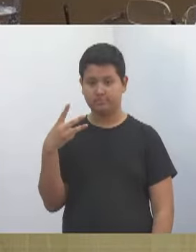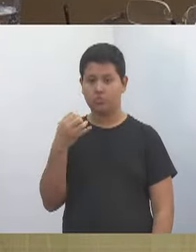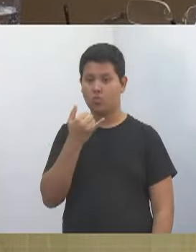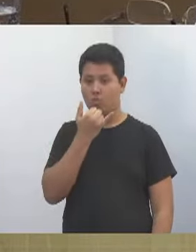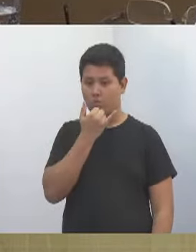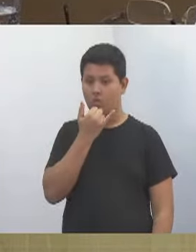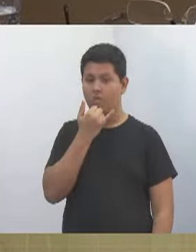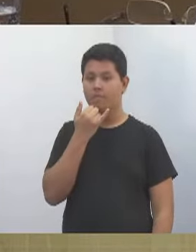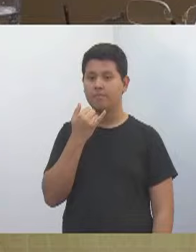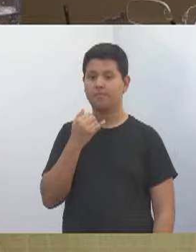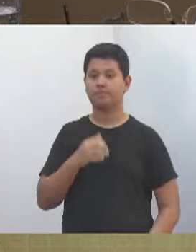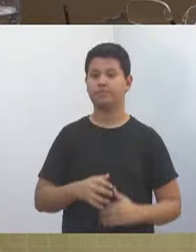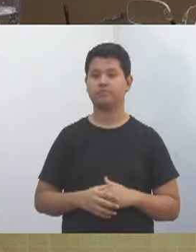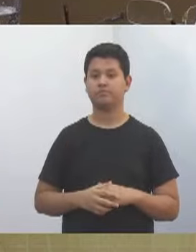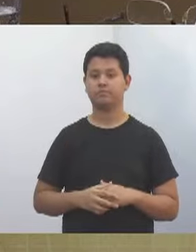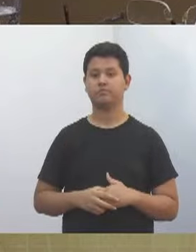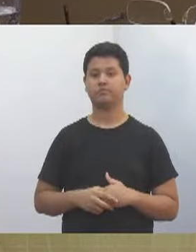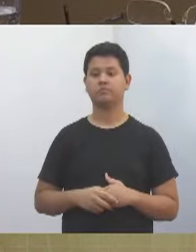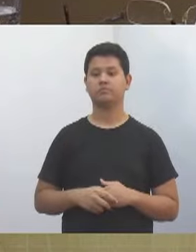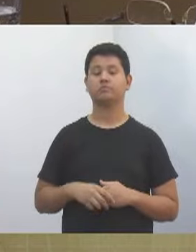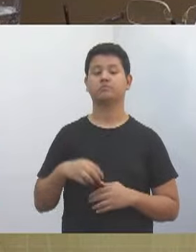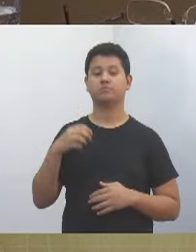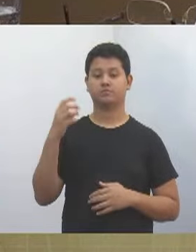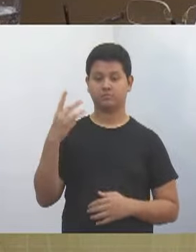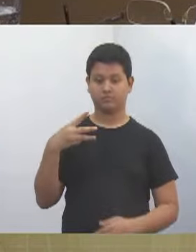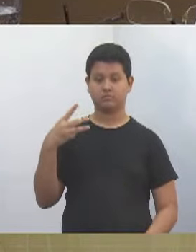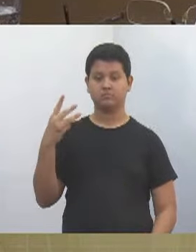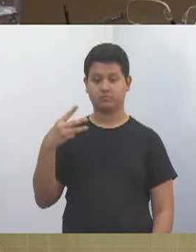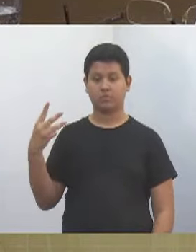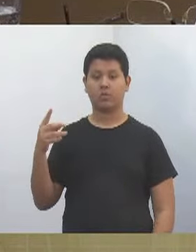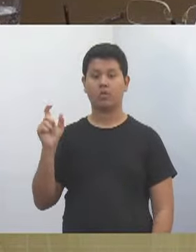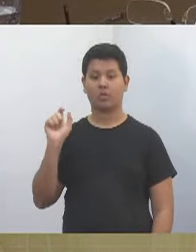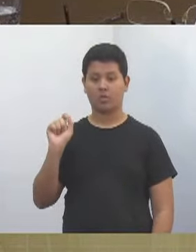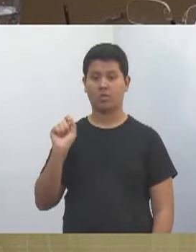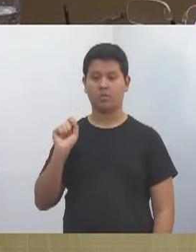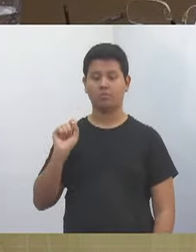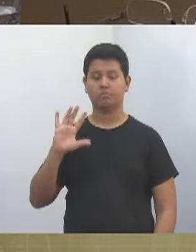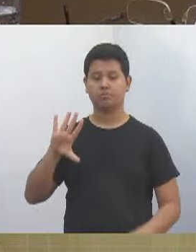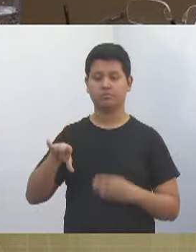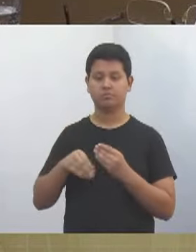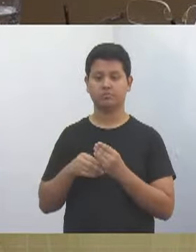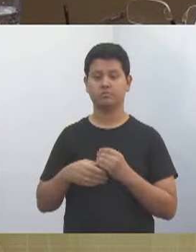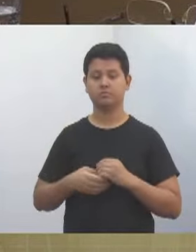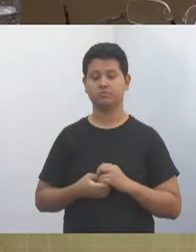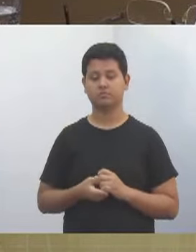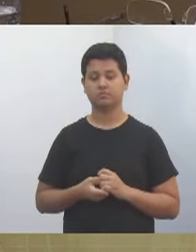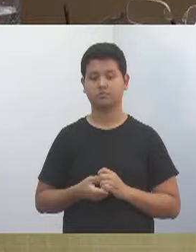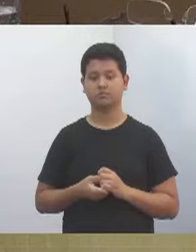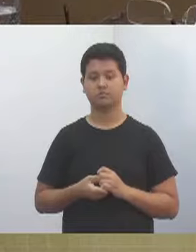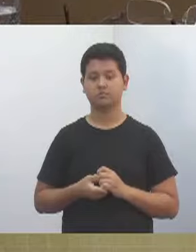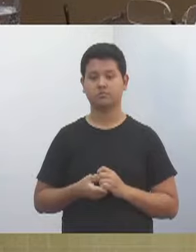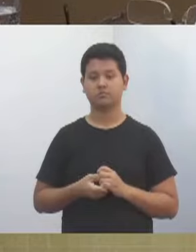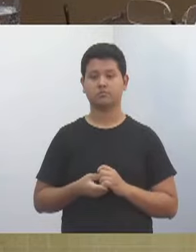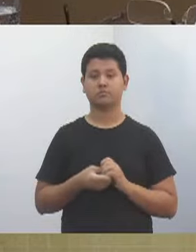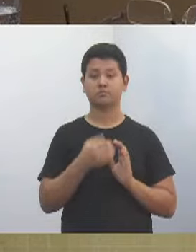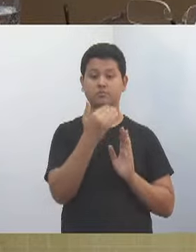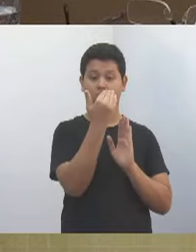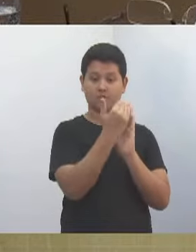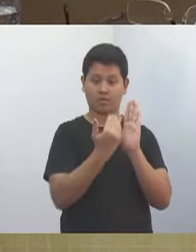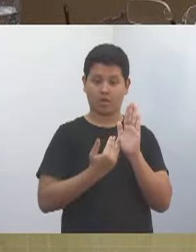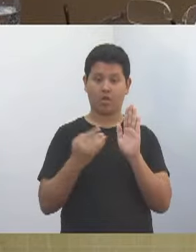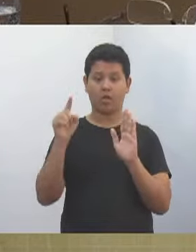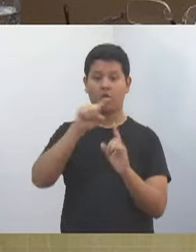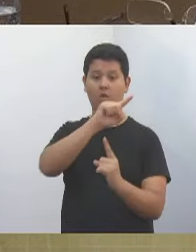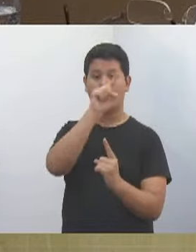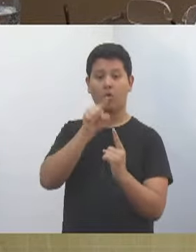verdade, é 33º, né, passa a constar como artigo 33. Justificativa, possui o objetivo de